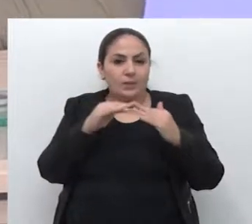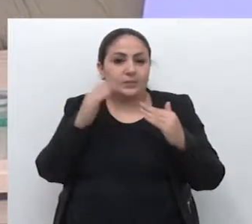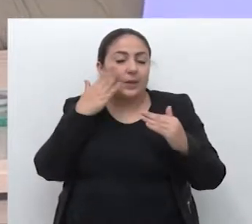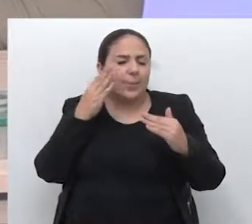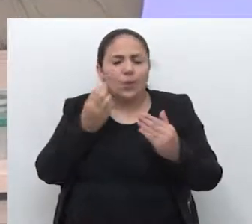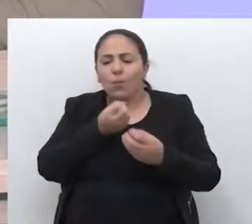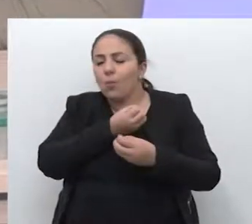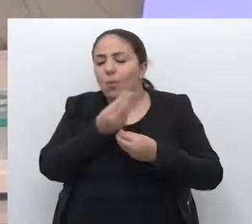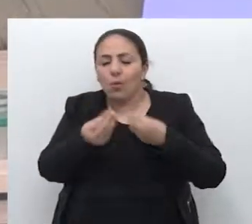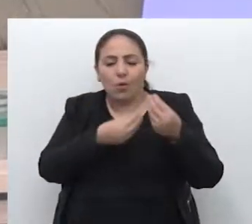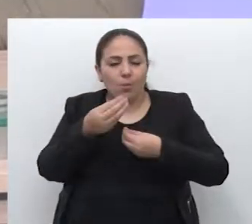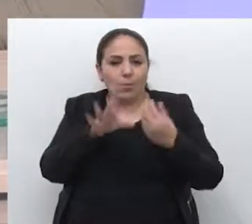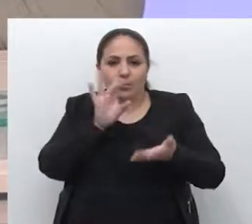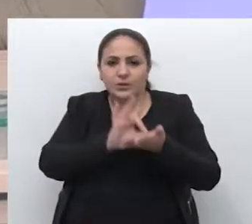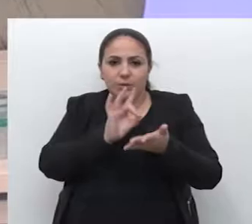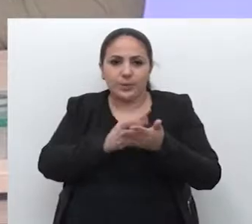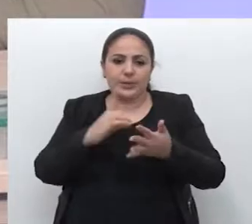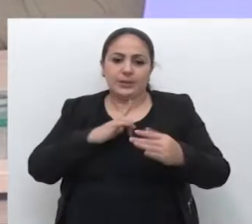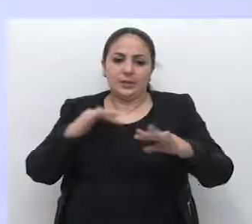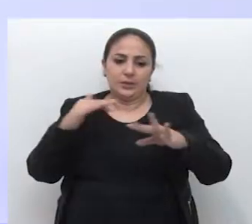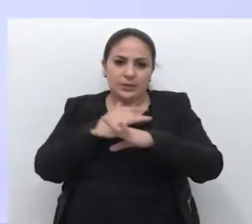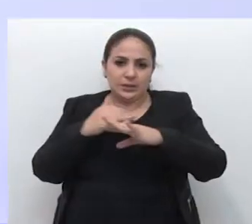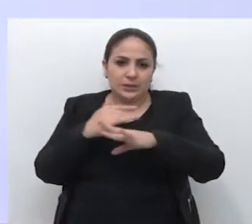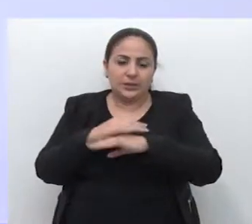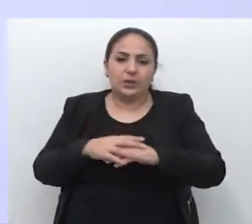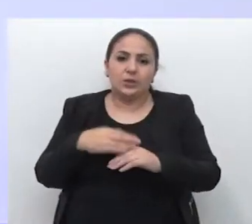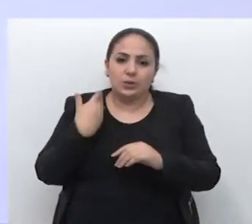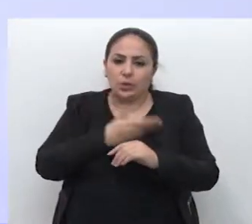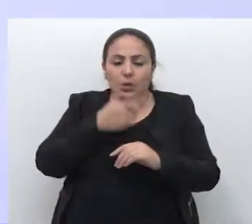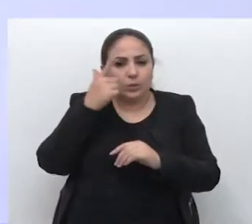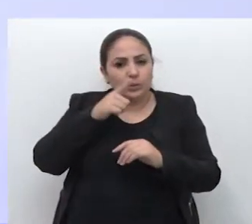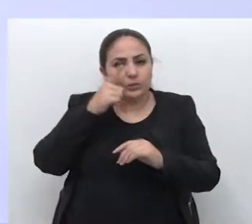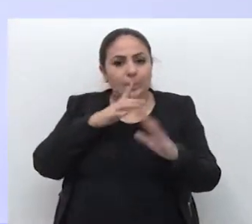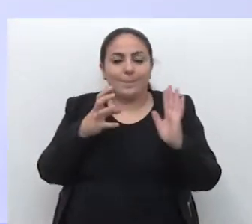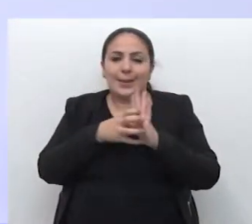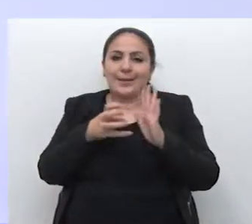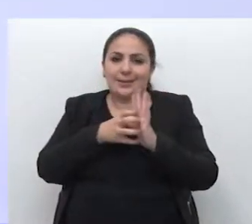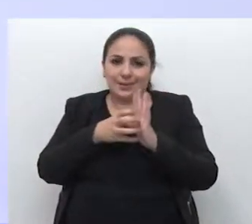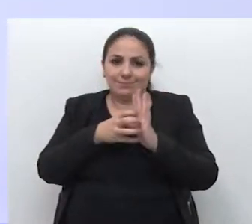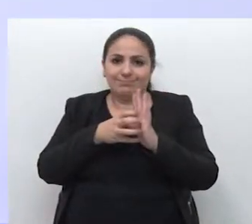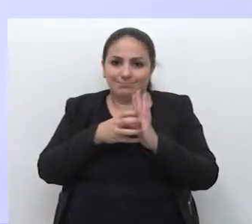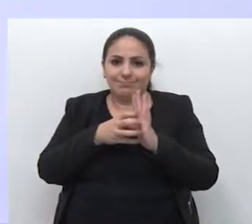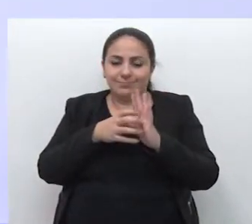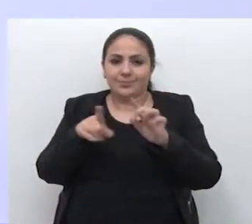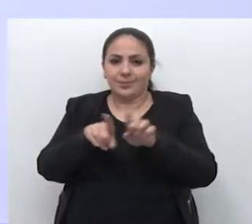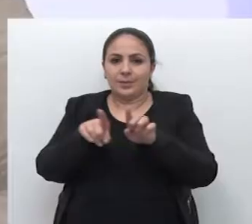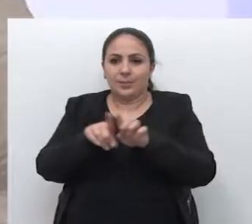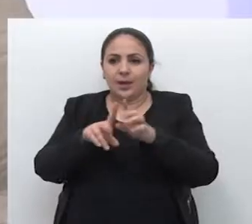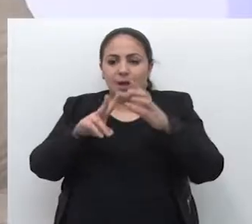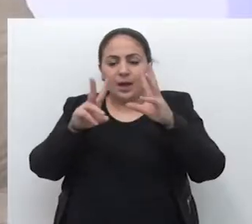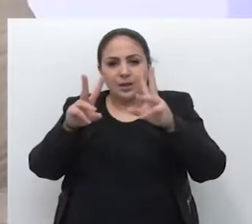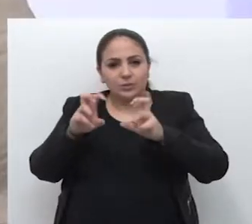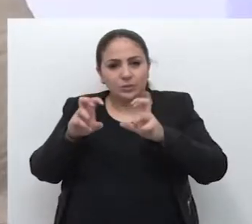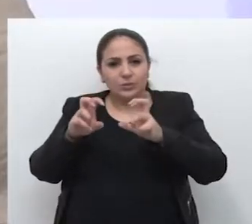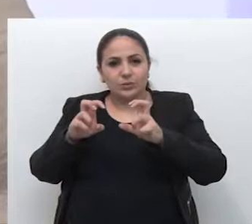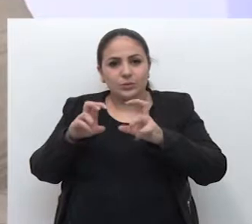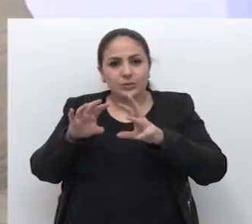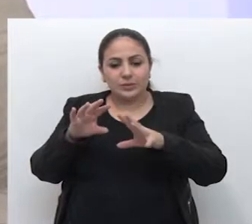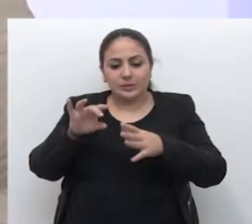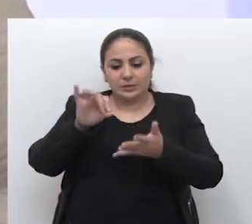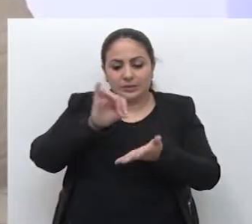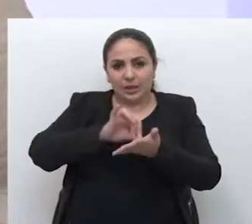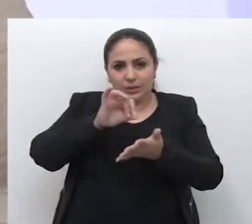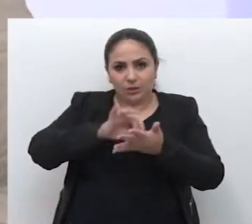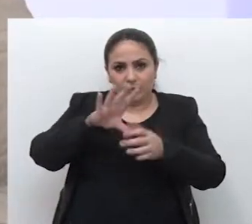ter a dimensão de como está realmente o nosso trânsito, porque nós não conseguimos ter uma padronização. Também a questão do Centro